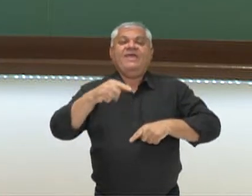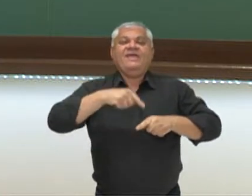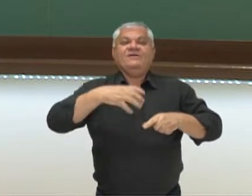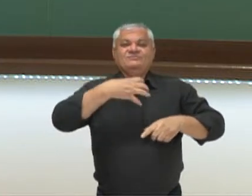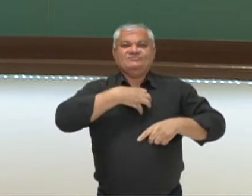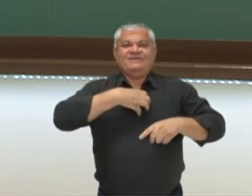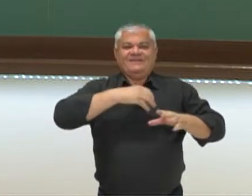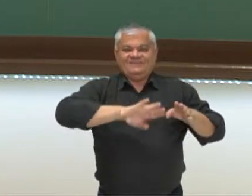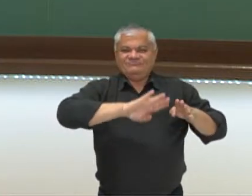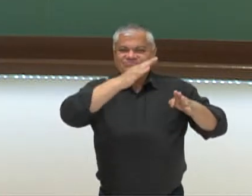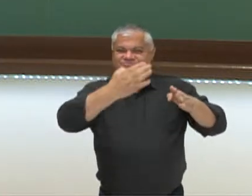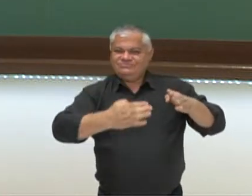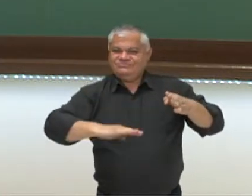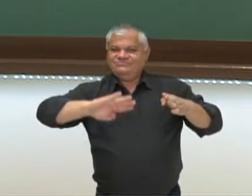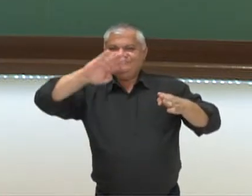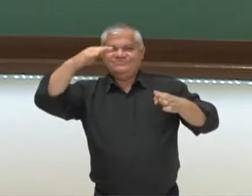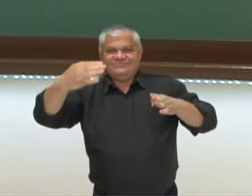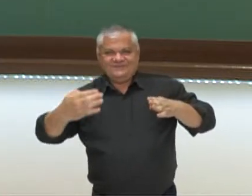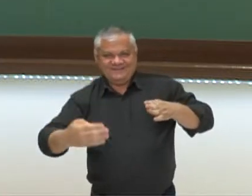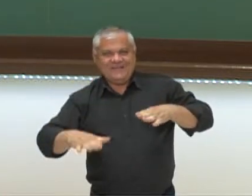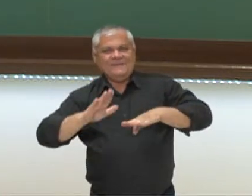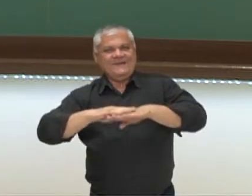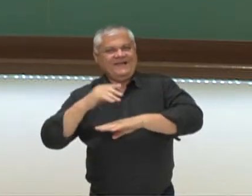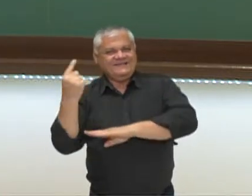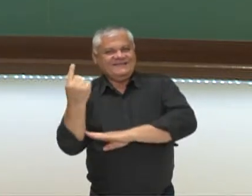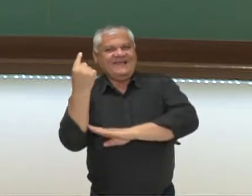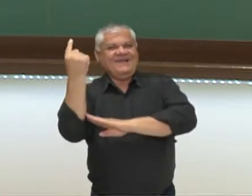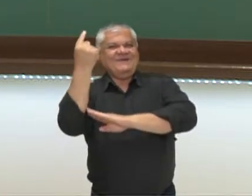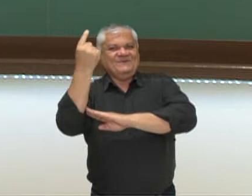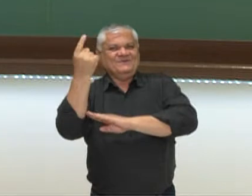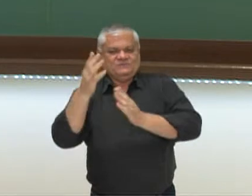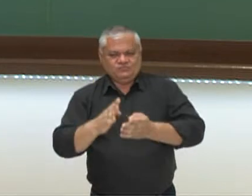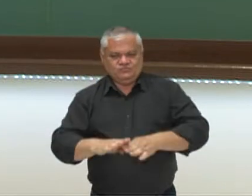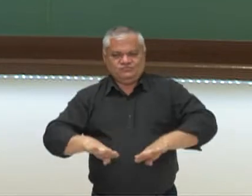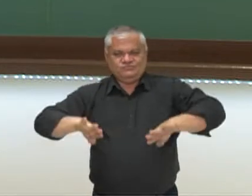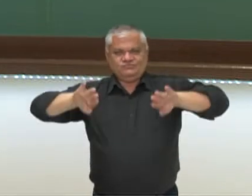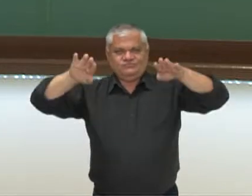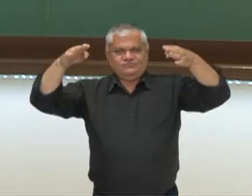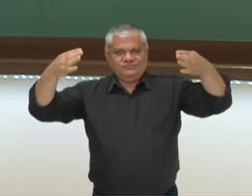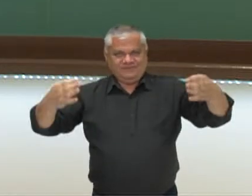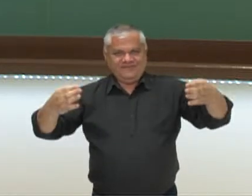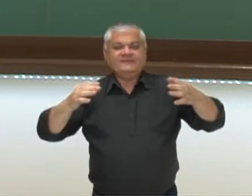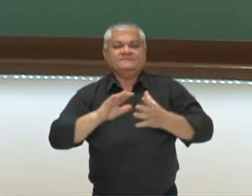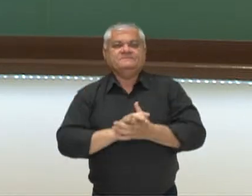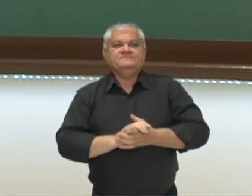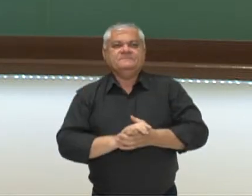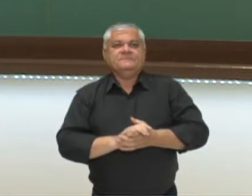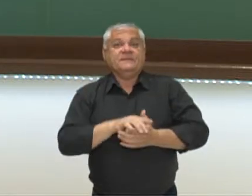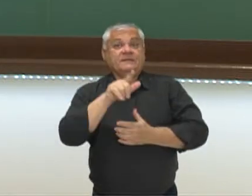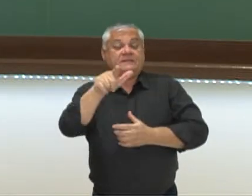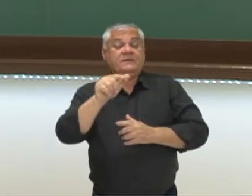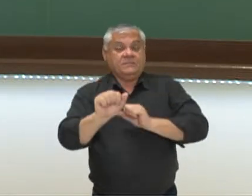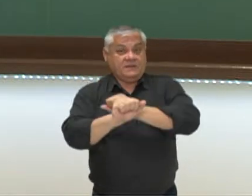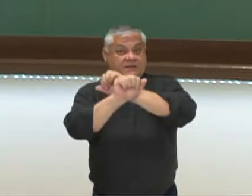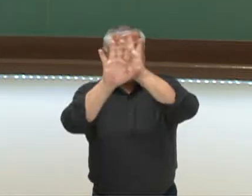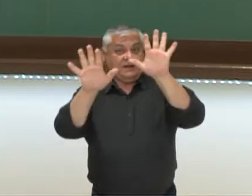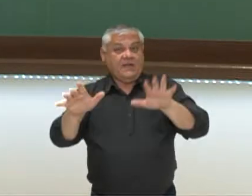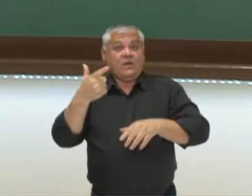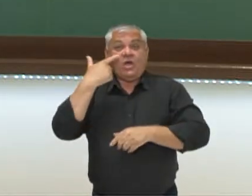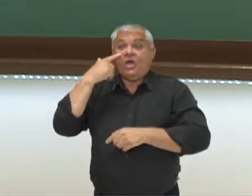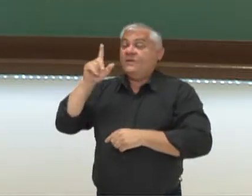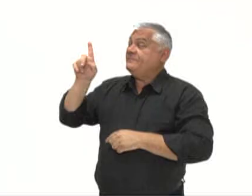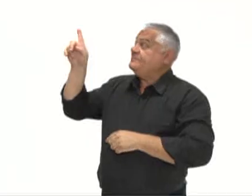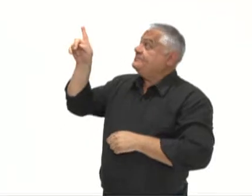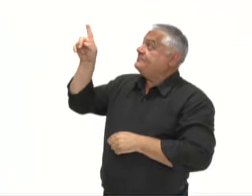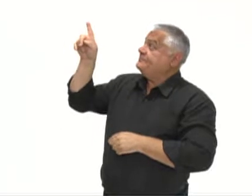relevo, de elevações mais altas quando comparadas com o seu entorno. E para que isso fique muito mais claro, olha aqui na tela a imagem que